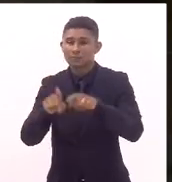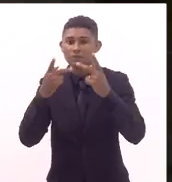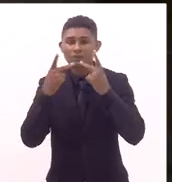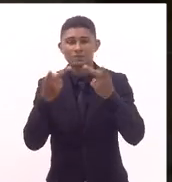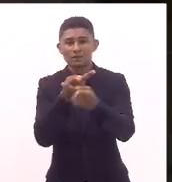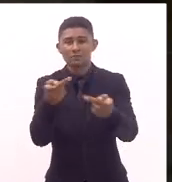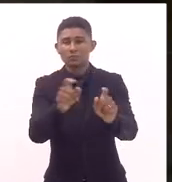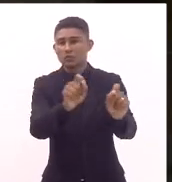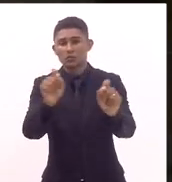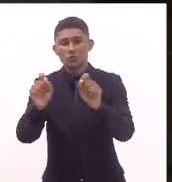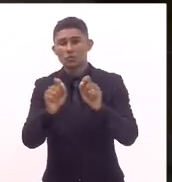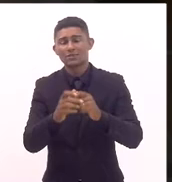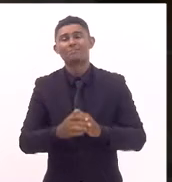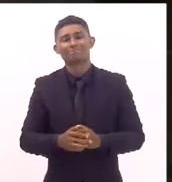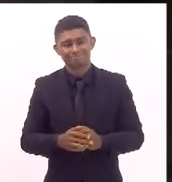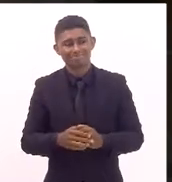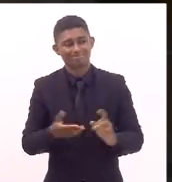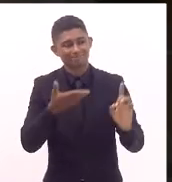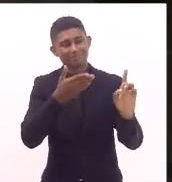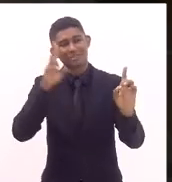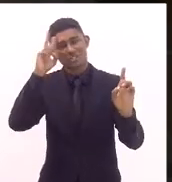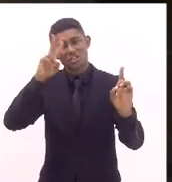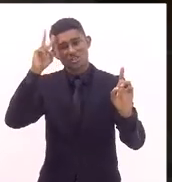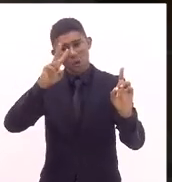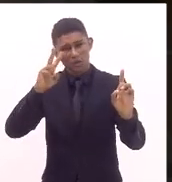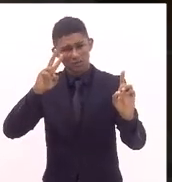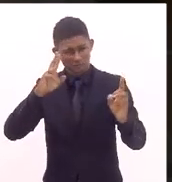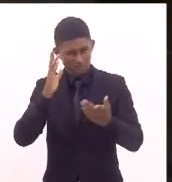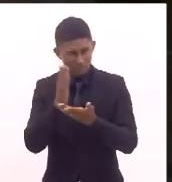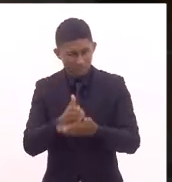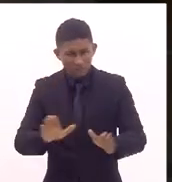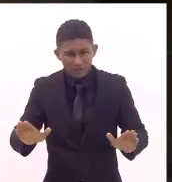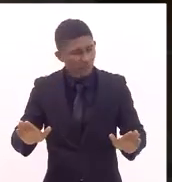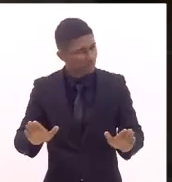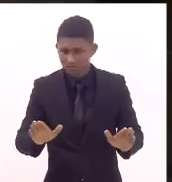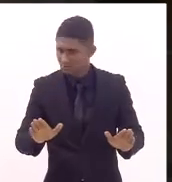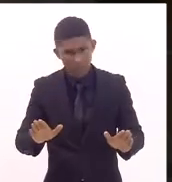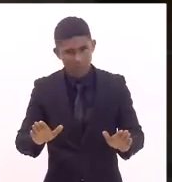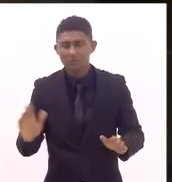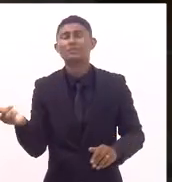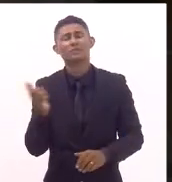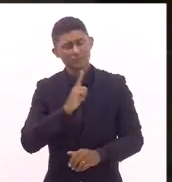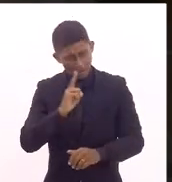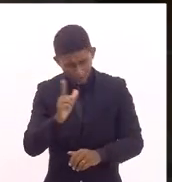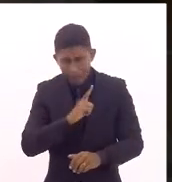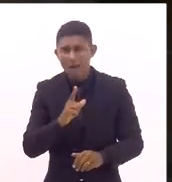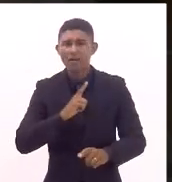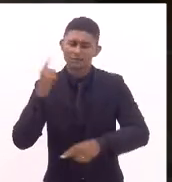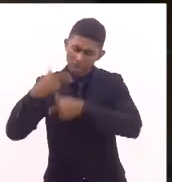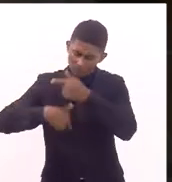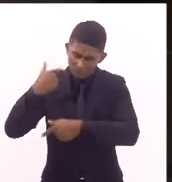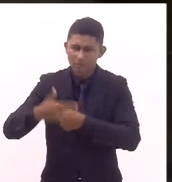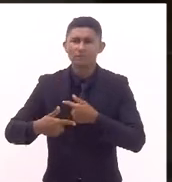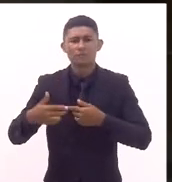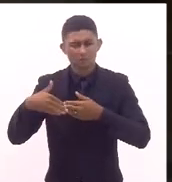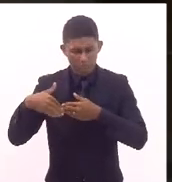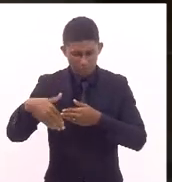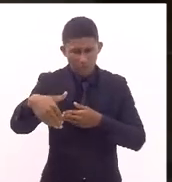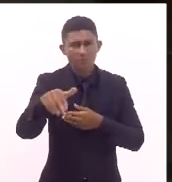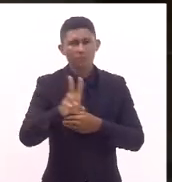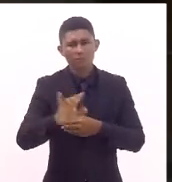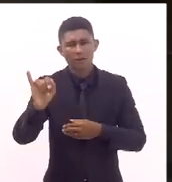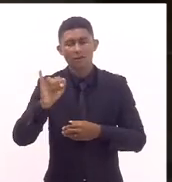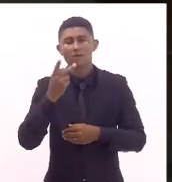gente a gente a história da Benedita não acaba aqui temos muita Estrada pela frente eu digo que